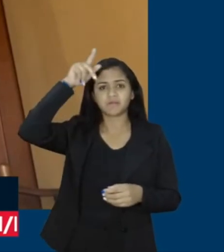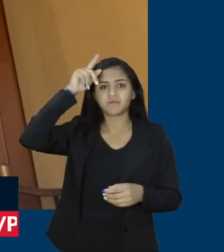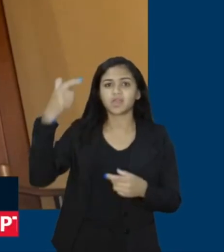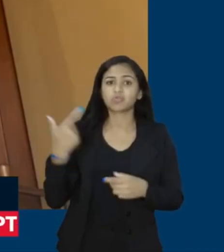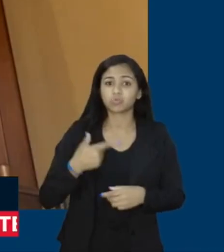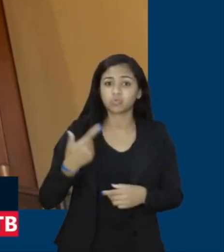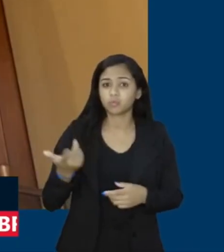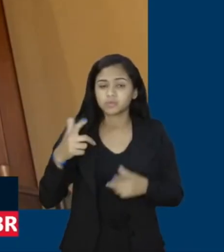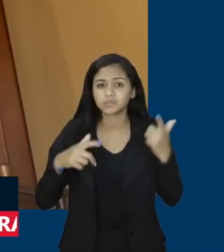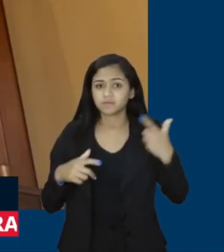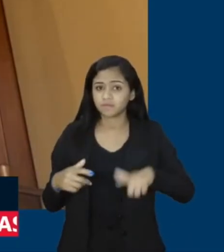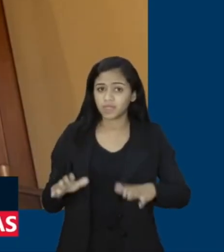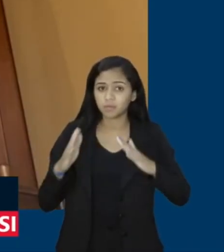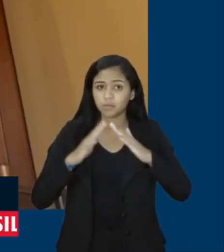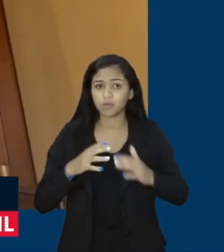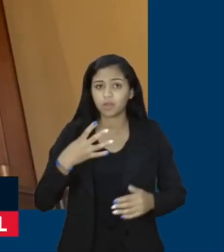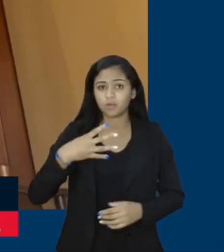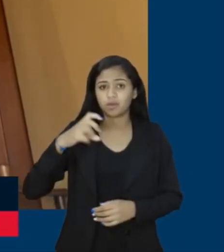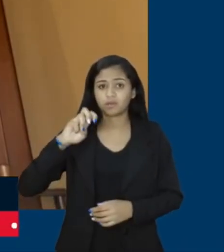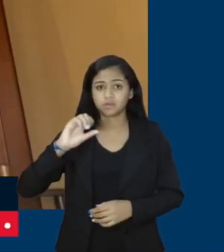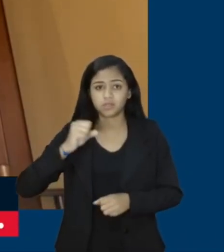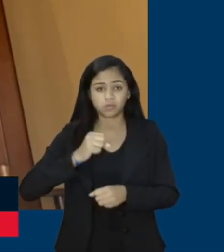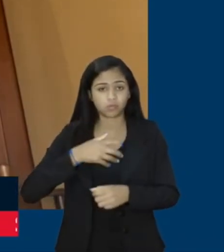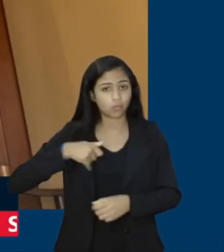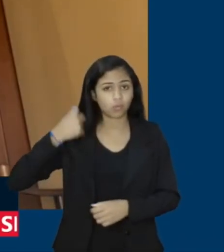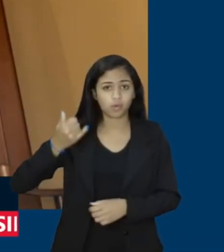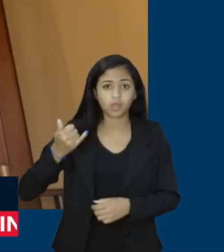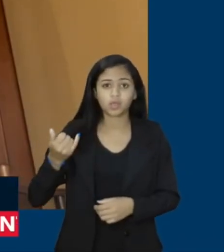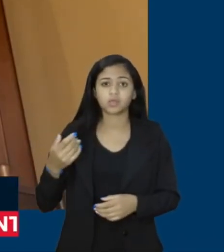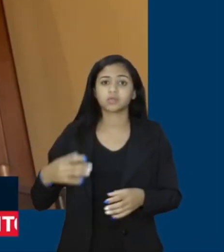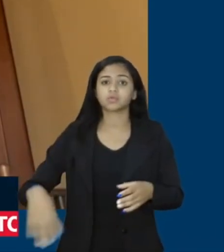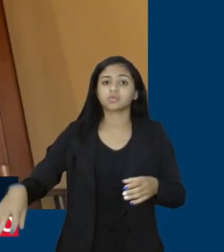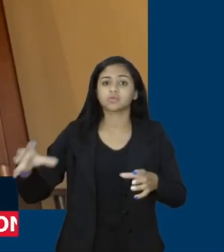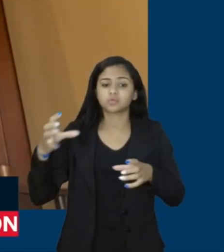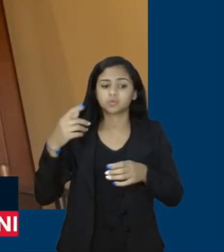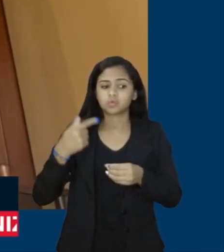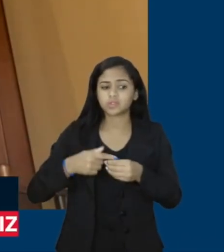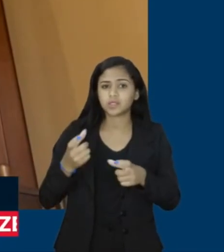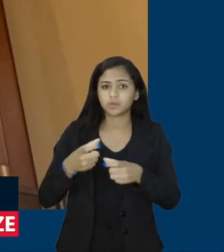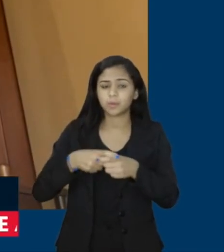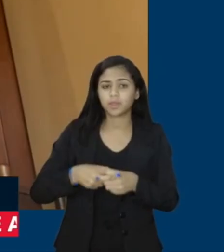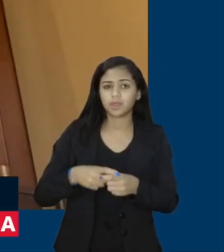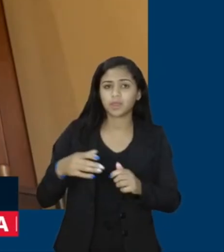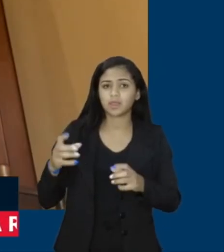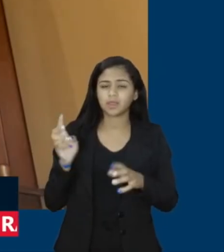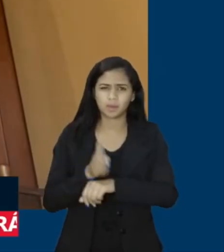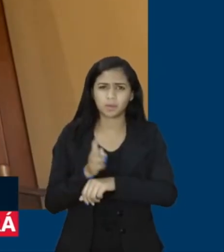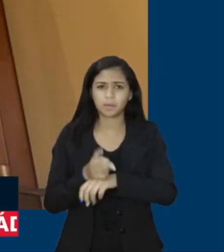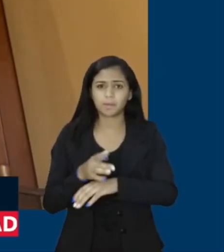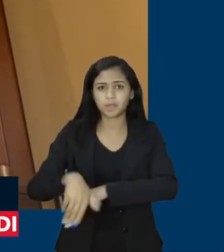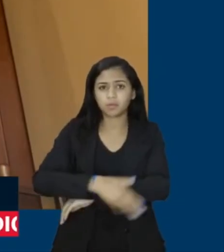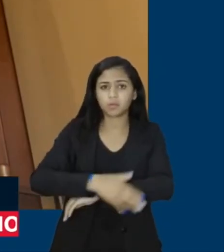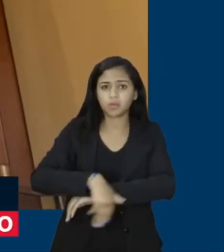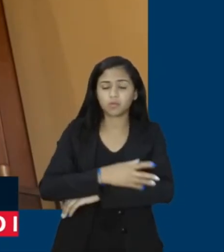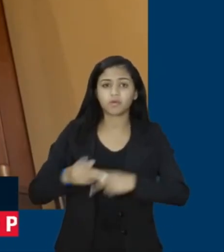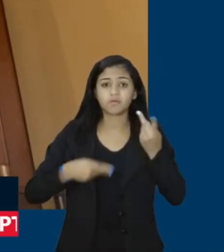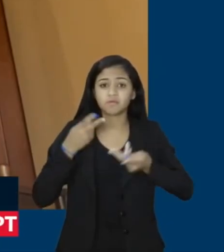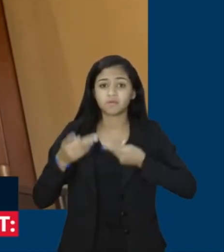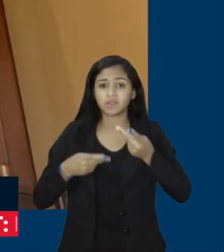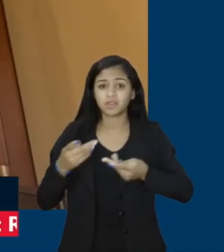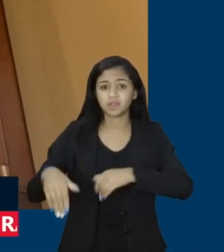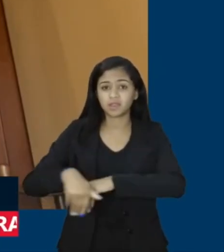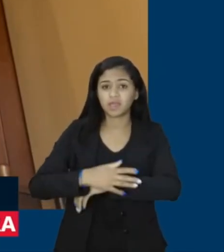moro há 45 anos, né, no interior do estado, na mesma casa, na mesma rua. Trata-se da pavimentação